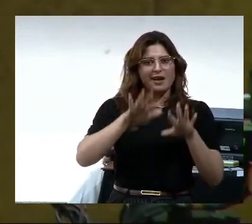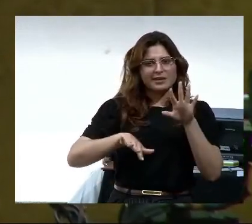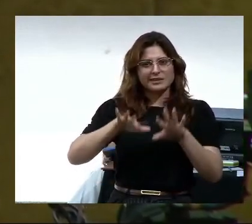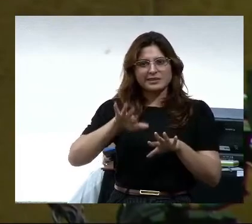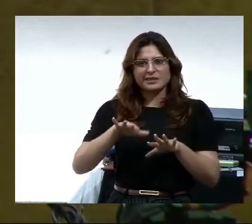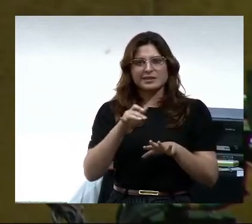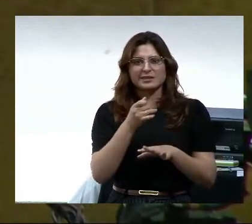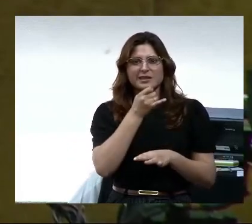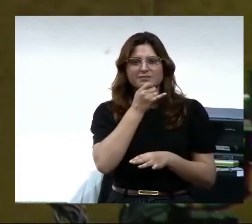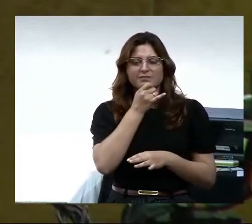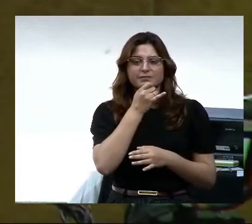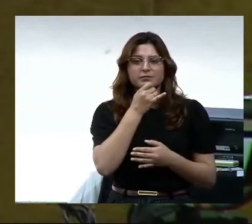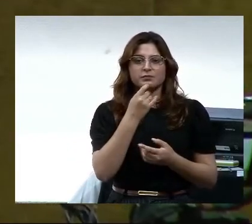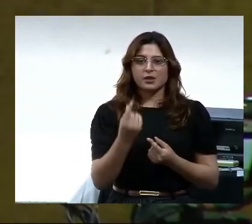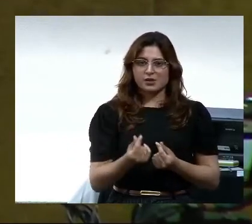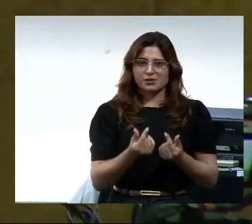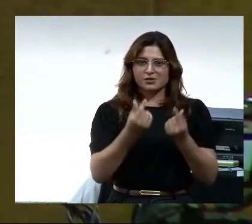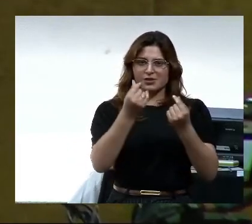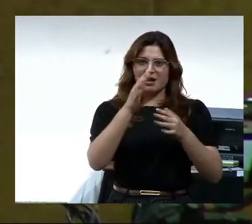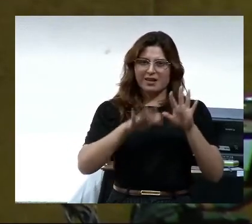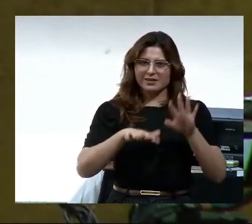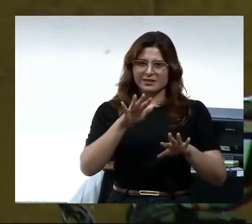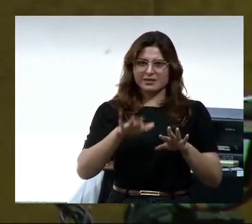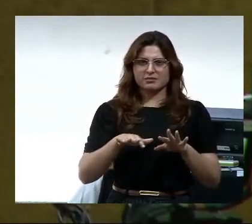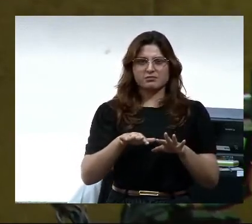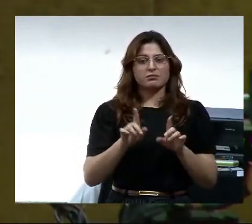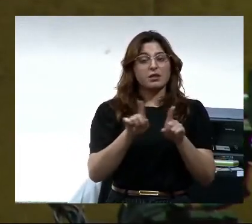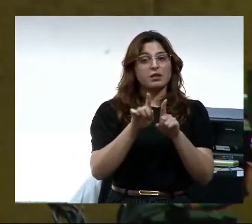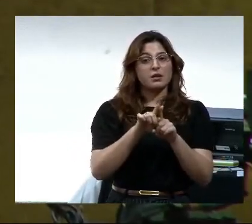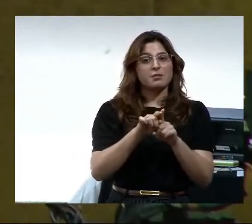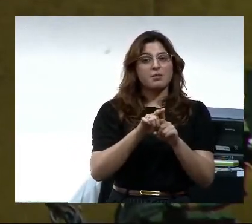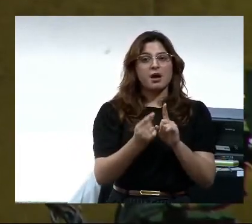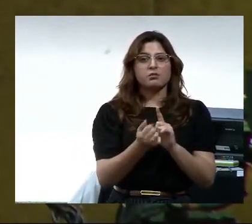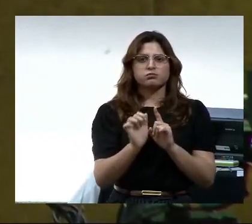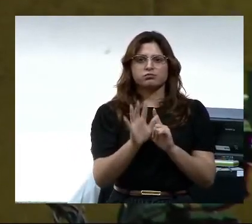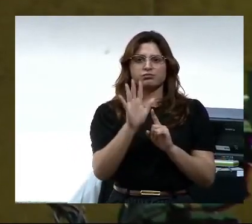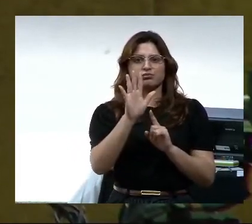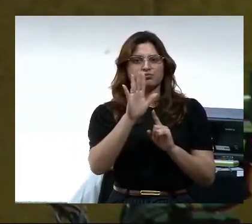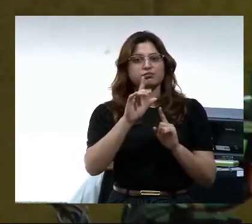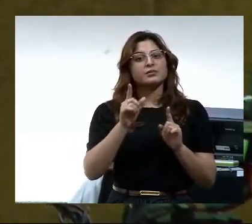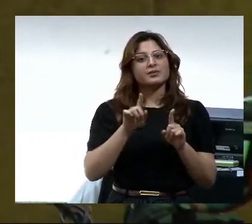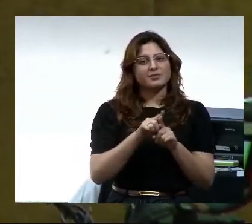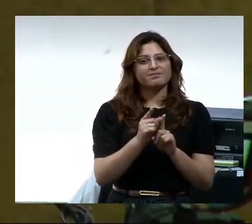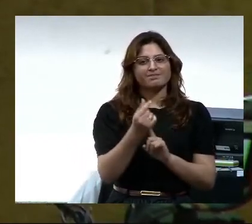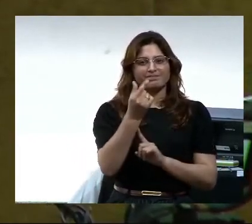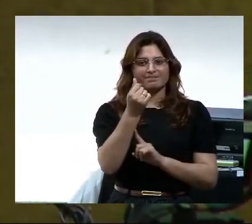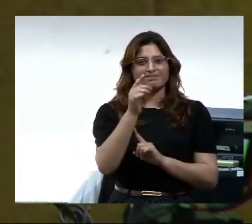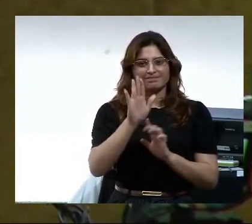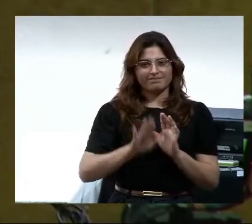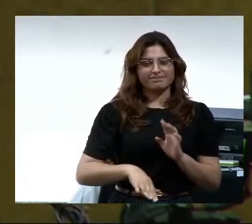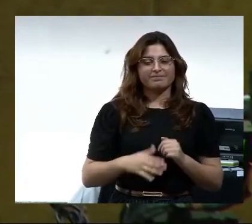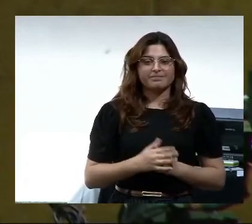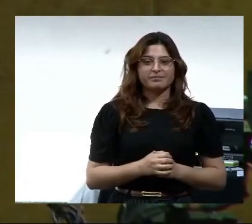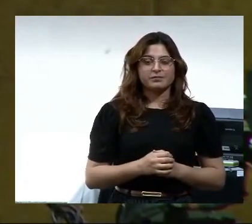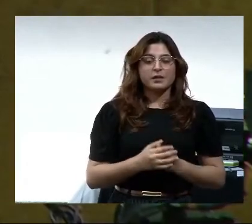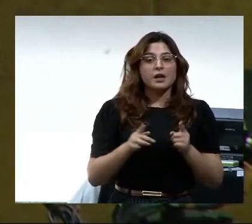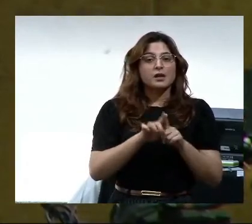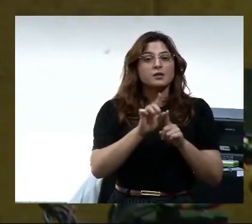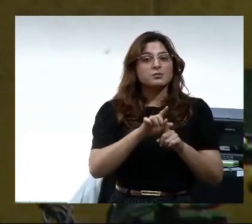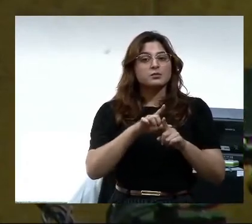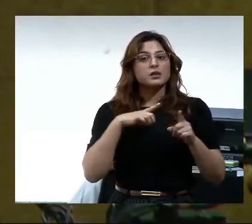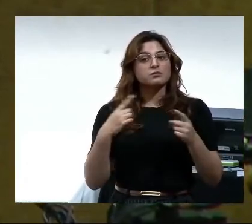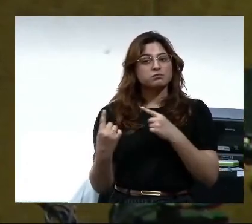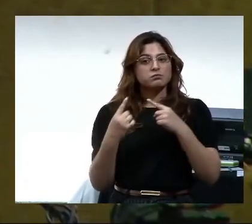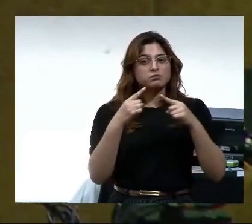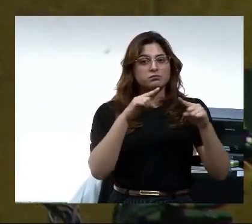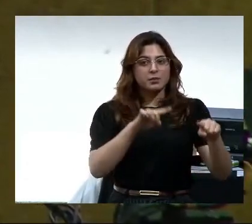agravada pela pandemia e agora pela desvalorização do real. Cabe à OAB intervir criticamente no debate para que o governo